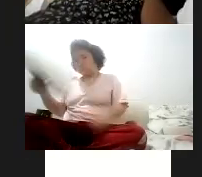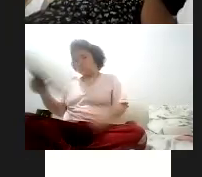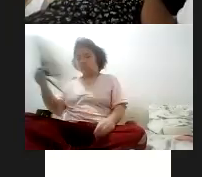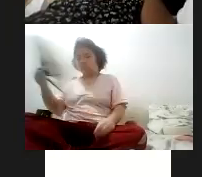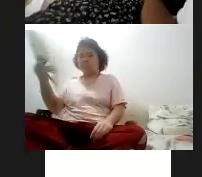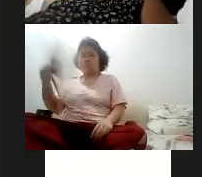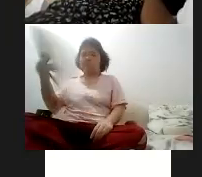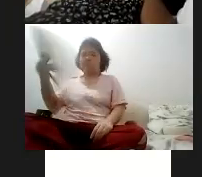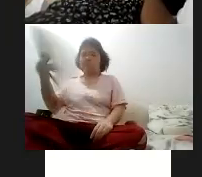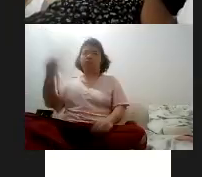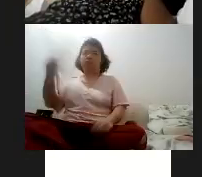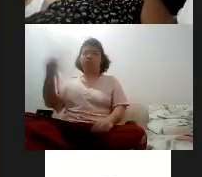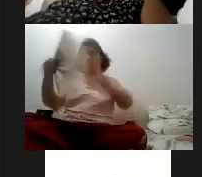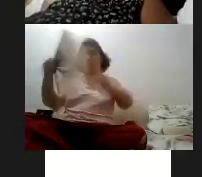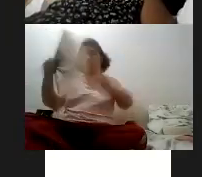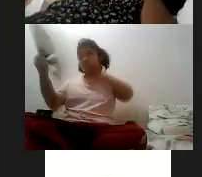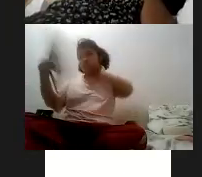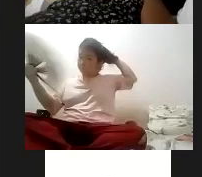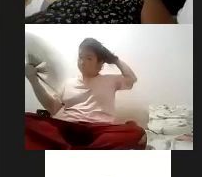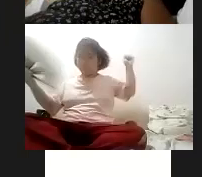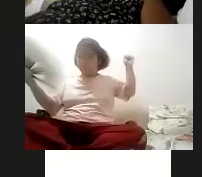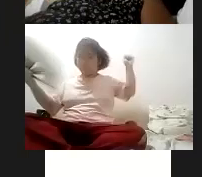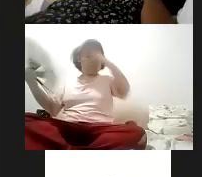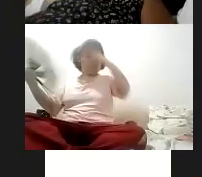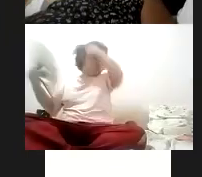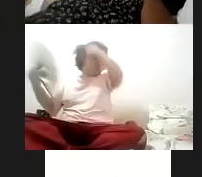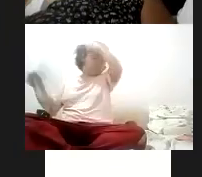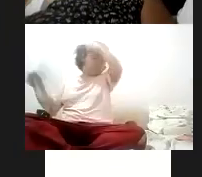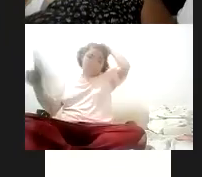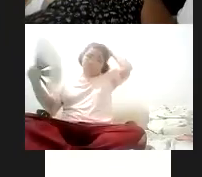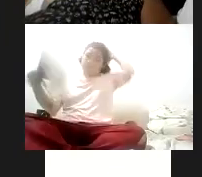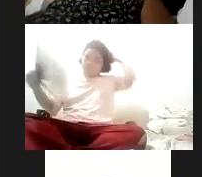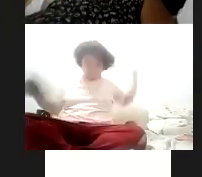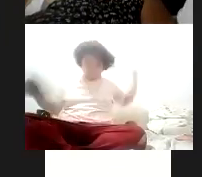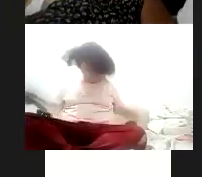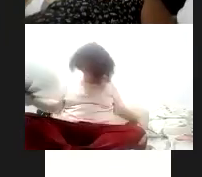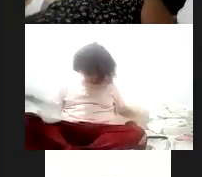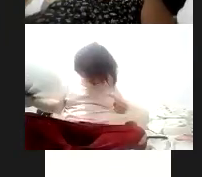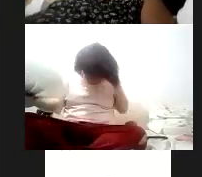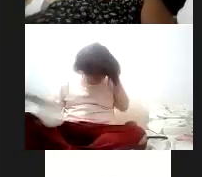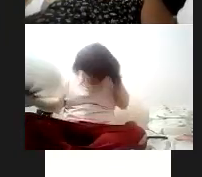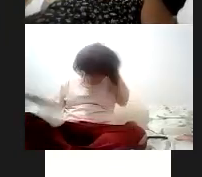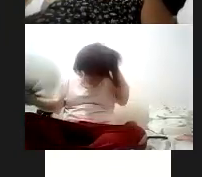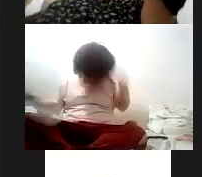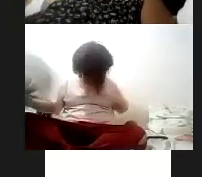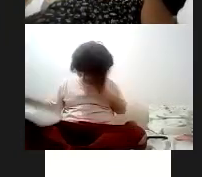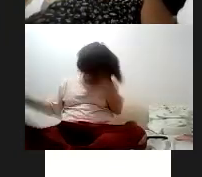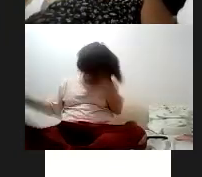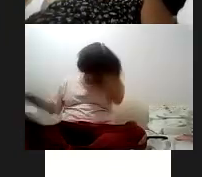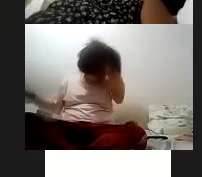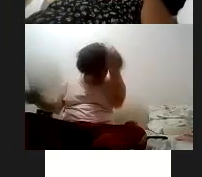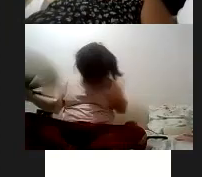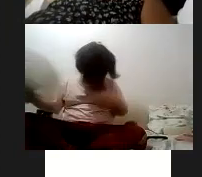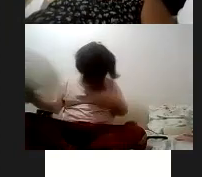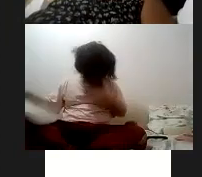uma questão tão relevante. A gente entender que a deficiência, ela existe, ela faz parte da